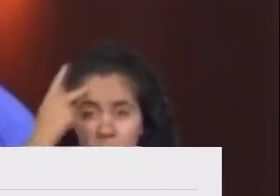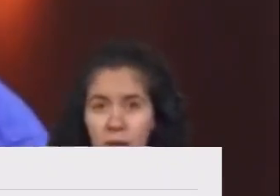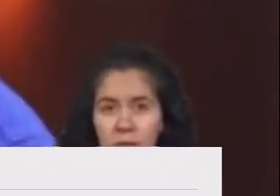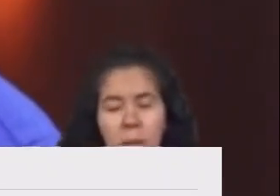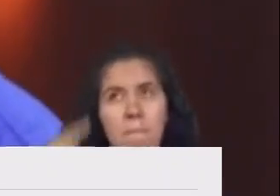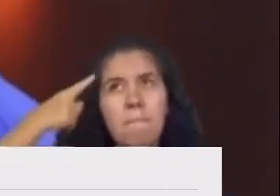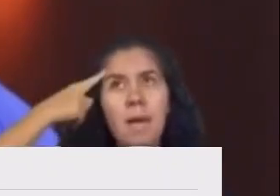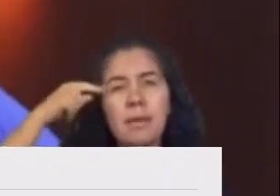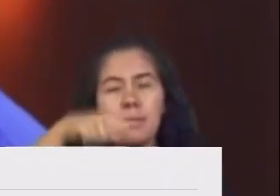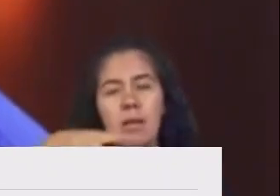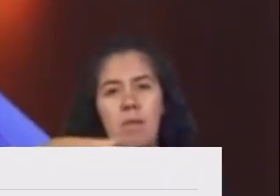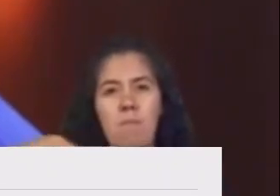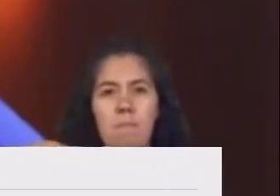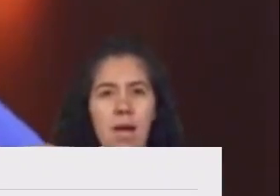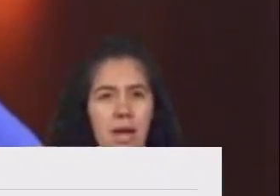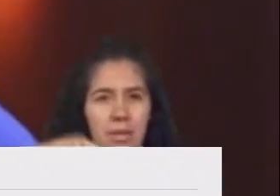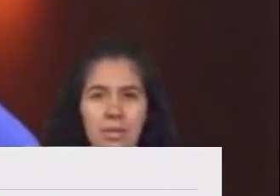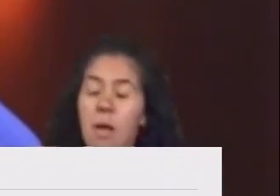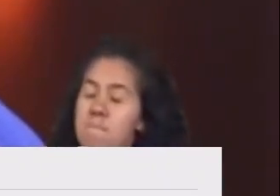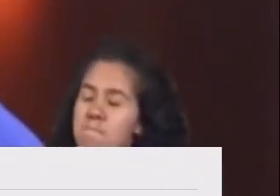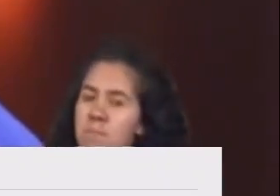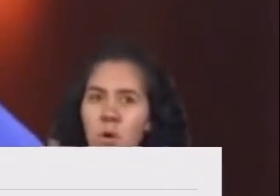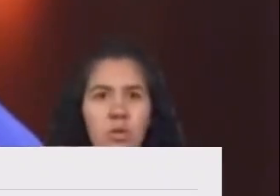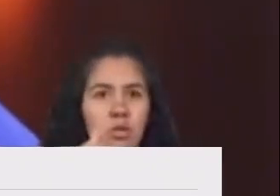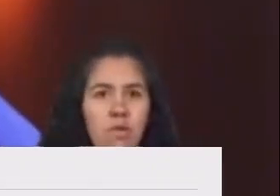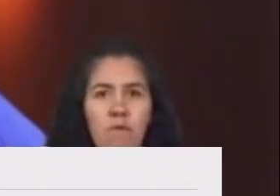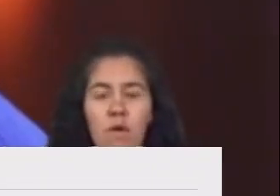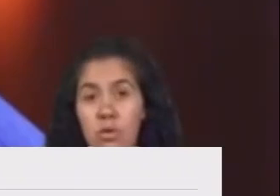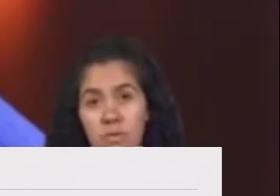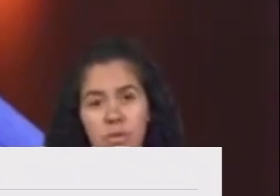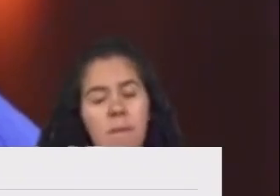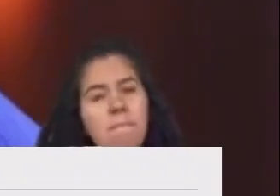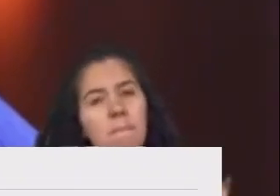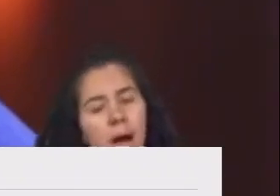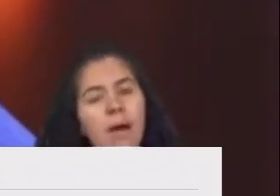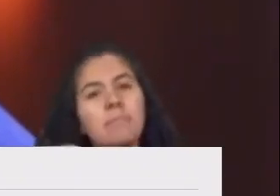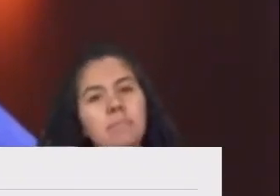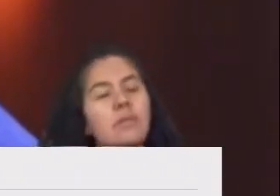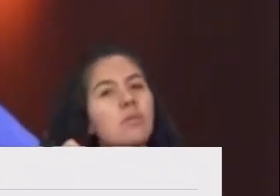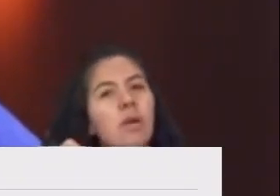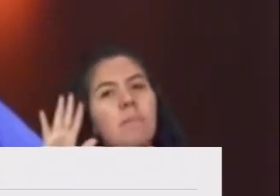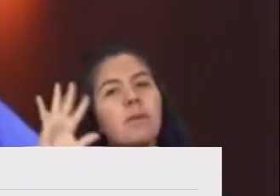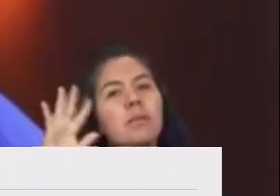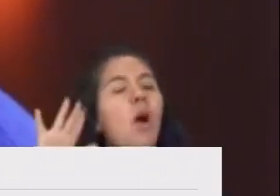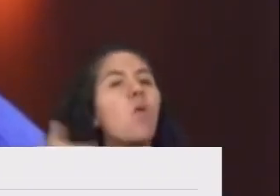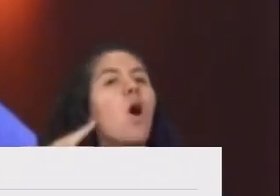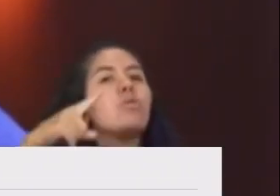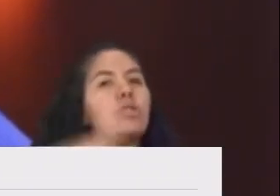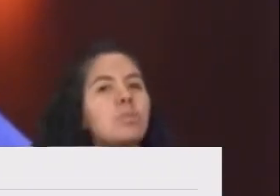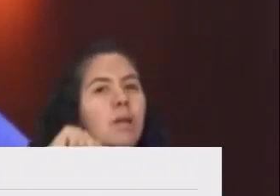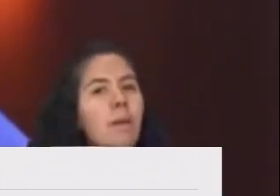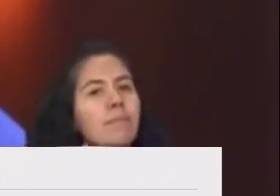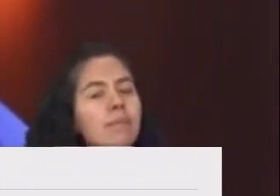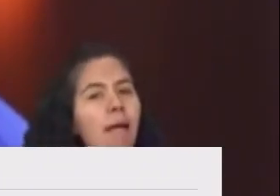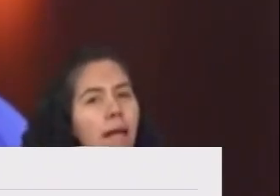É soberano o voto de vocês, mas pense um pouco no tipo de América do Sul que você quer criar, de América Latina